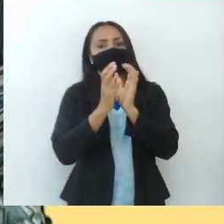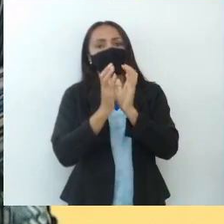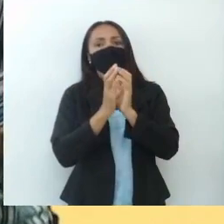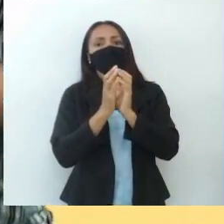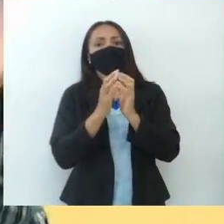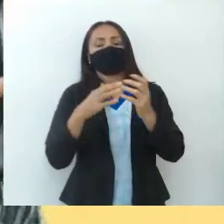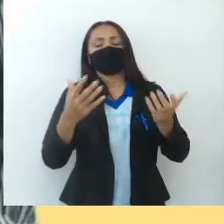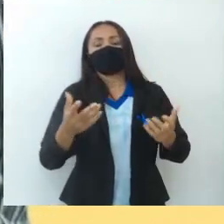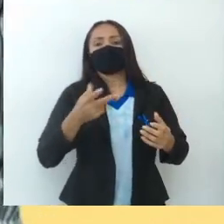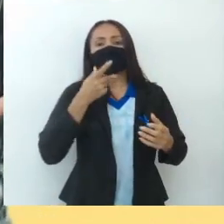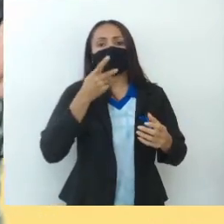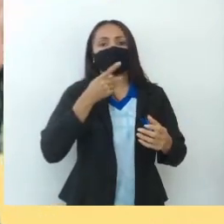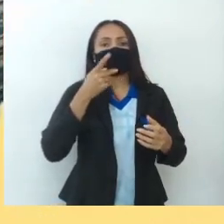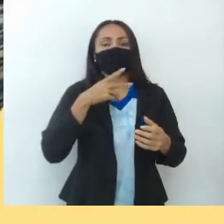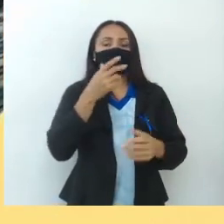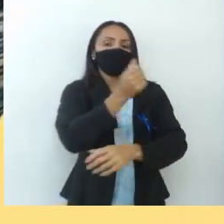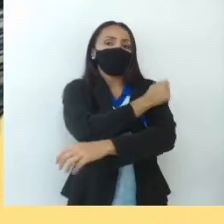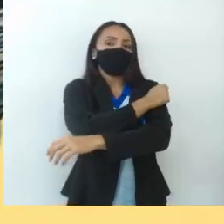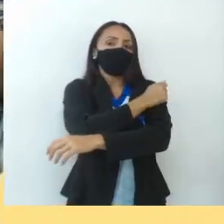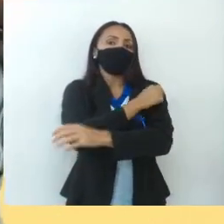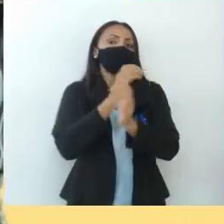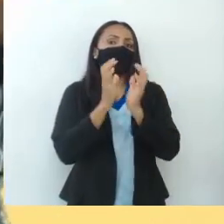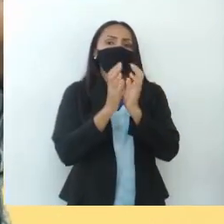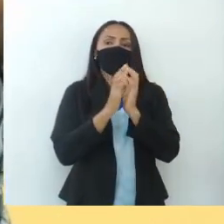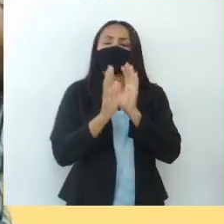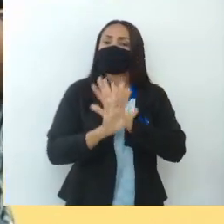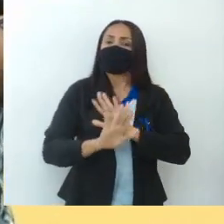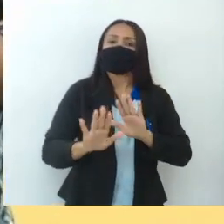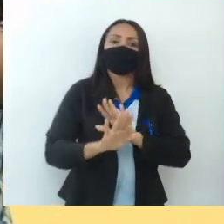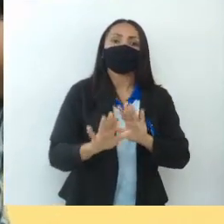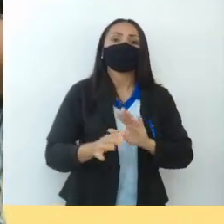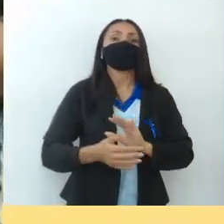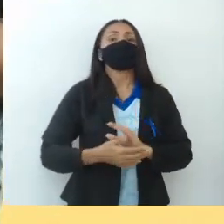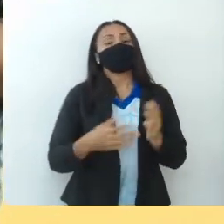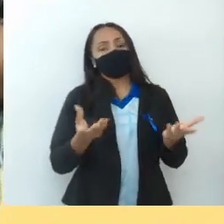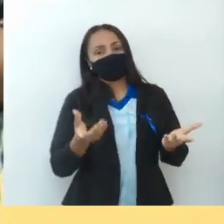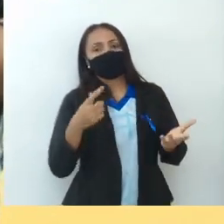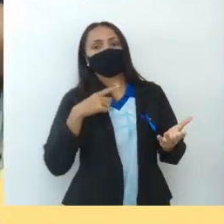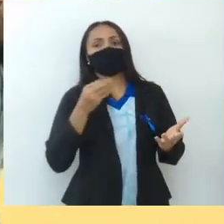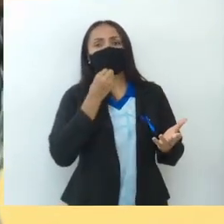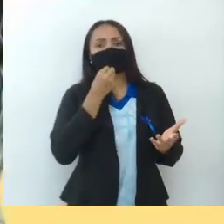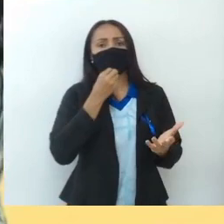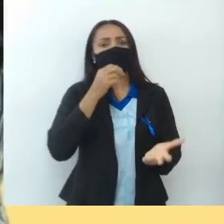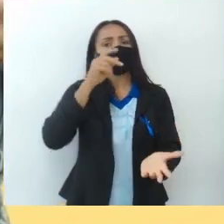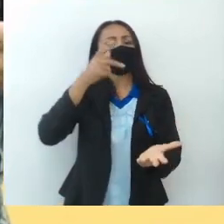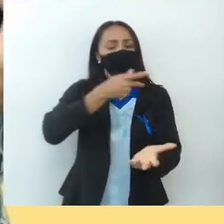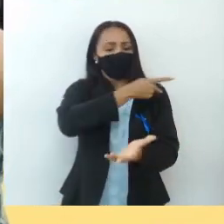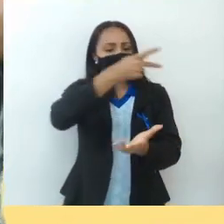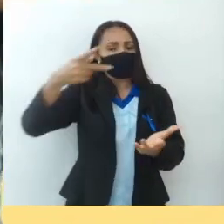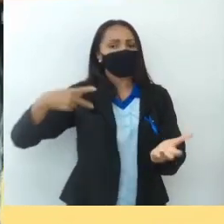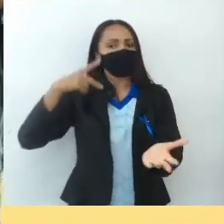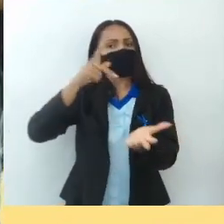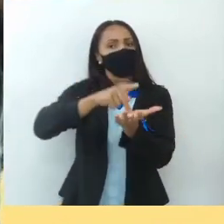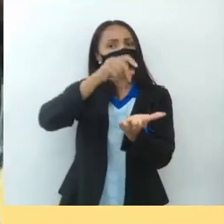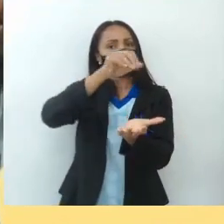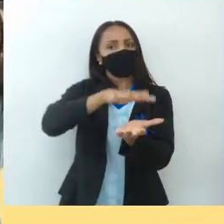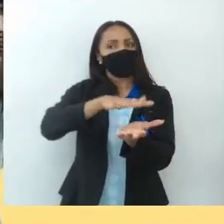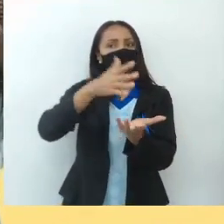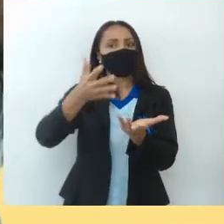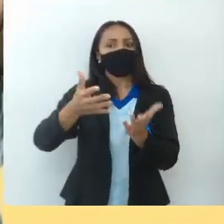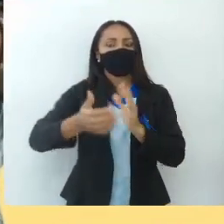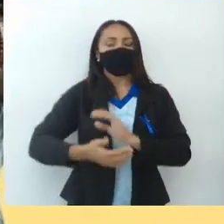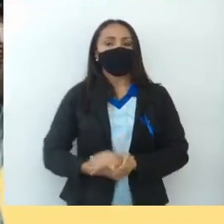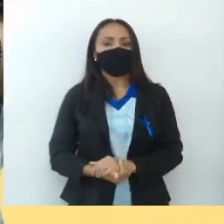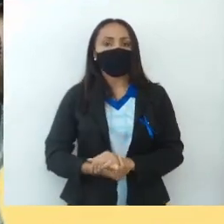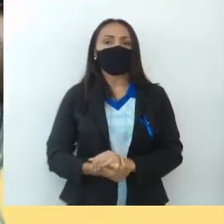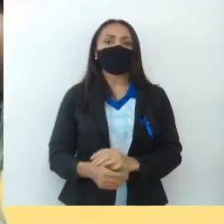falar dos estudantes de Recife, claro, né? Você quando vier a Recife, tiver a oportunidade, vai lá no Marco Zero, vai conhecer aquilo ali, passa lá no bairro de Santo Antônio,